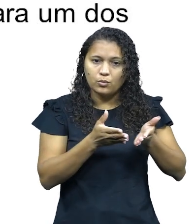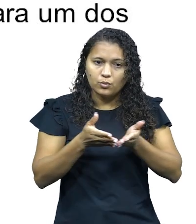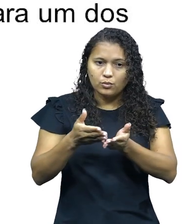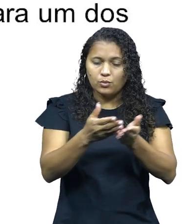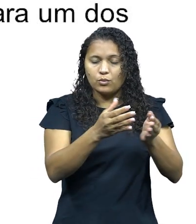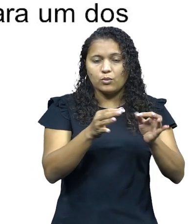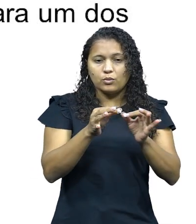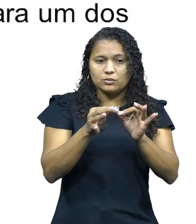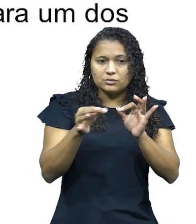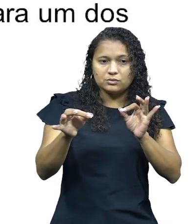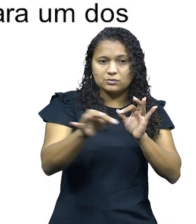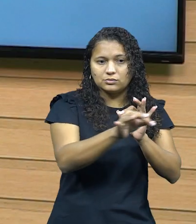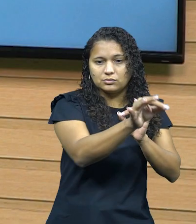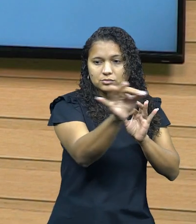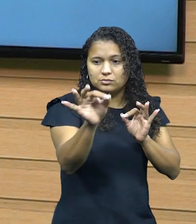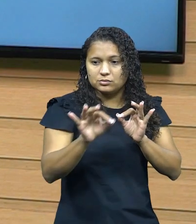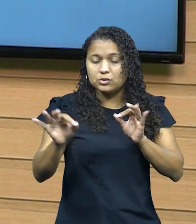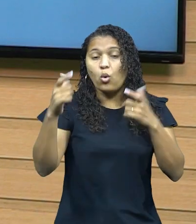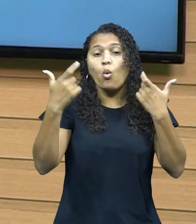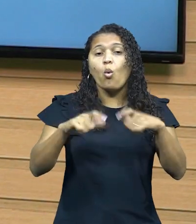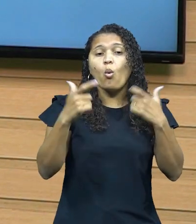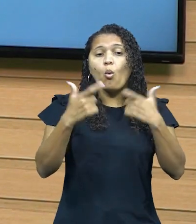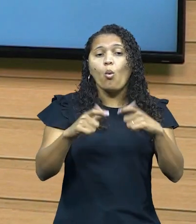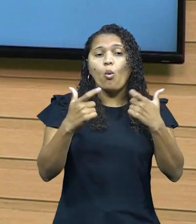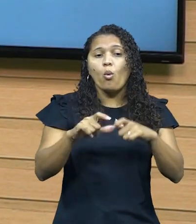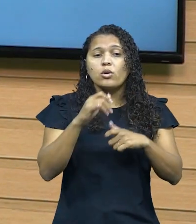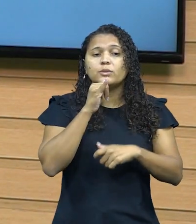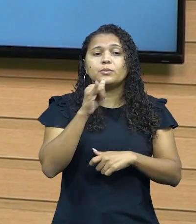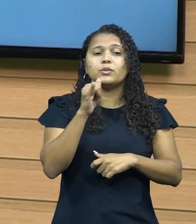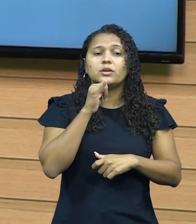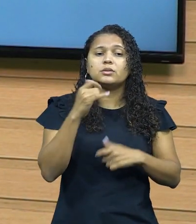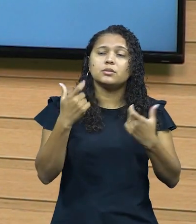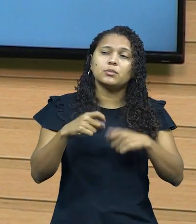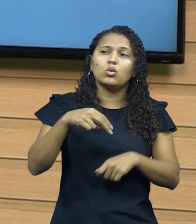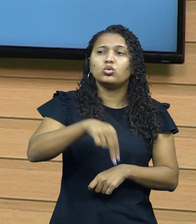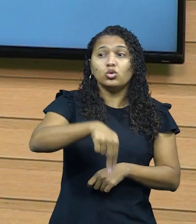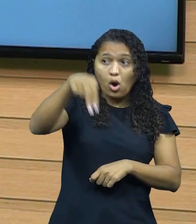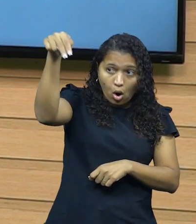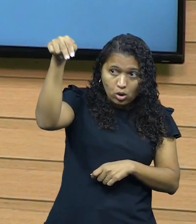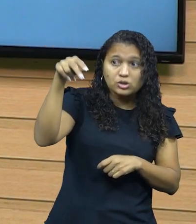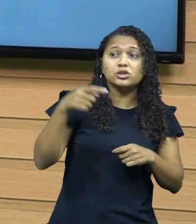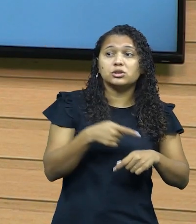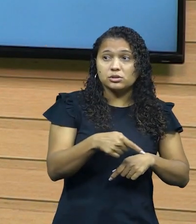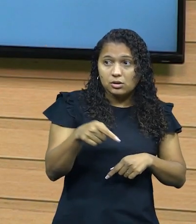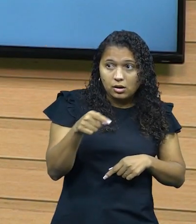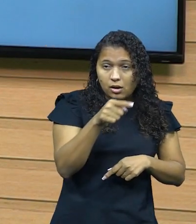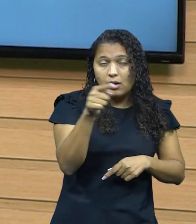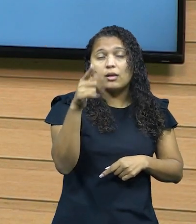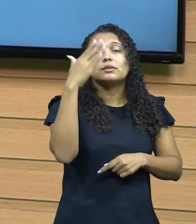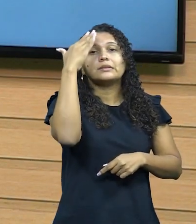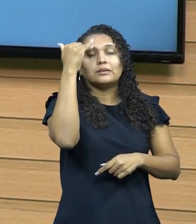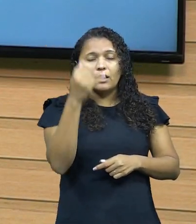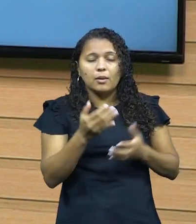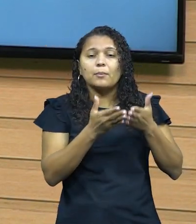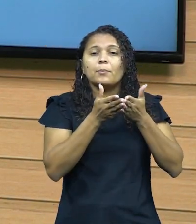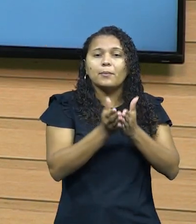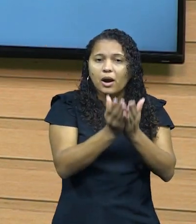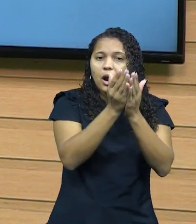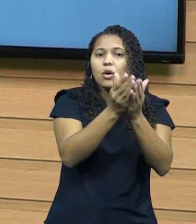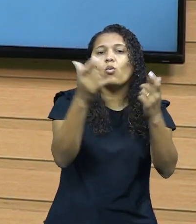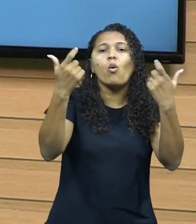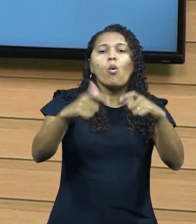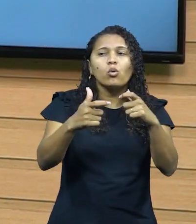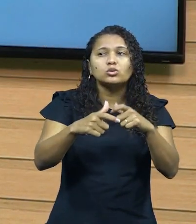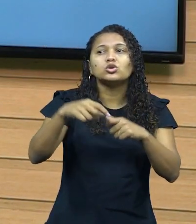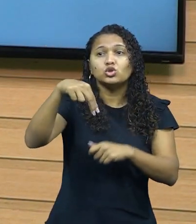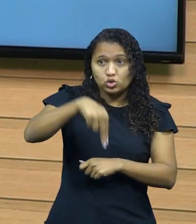praticado pelo barco. Então, o barco está rumo ao norte, né? Então, você sabe que é a